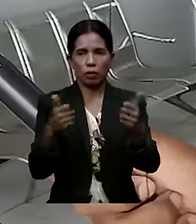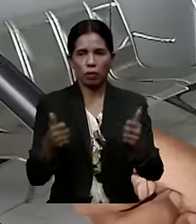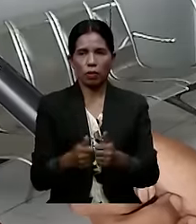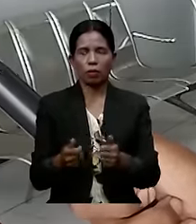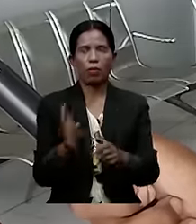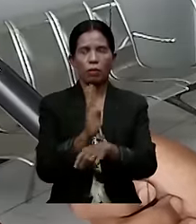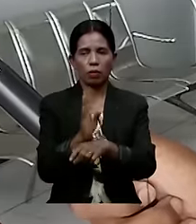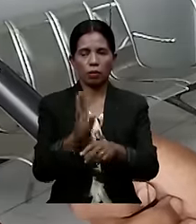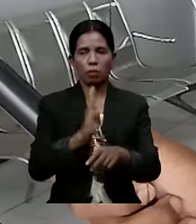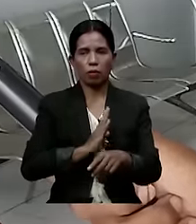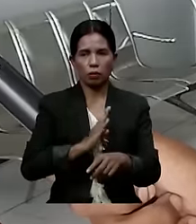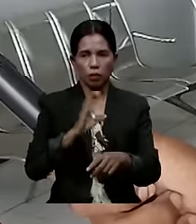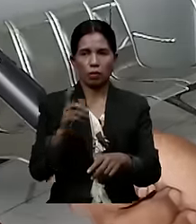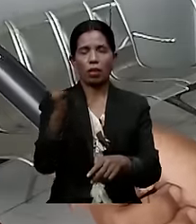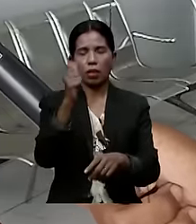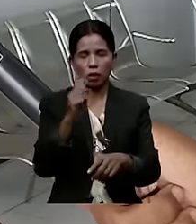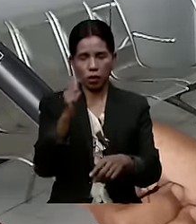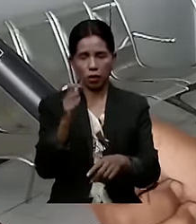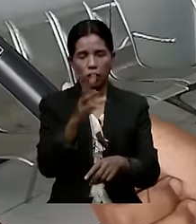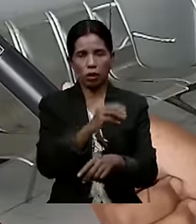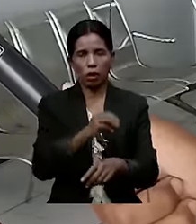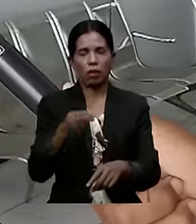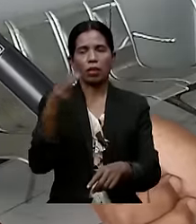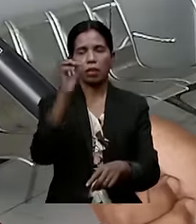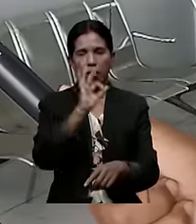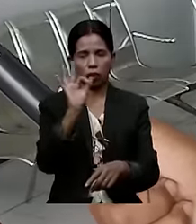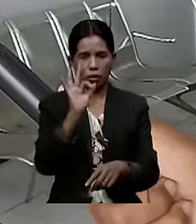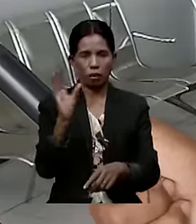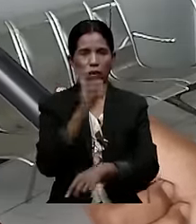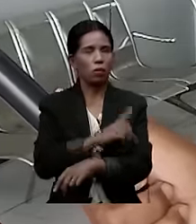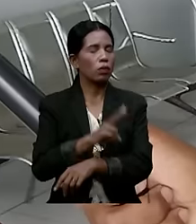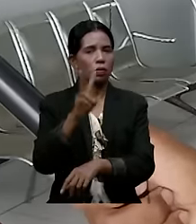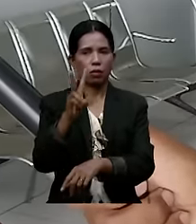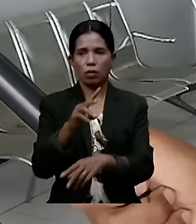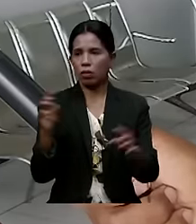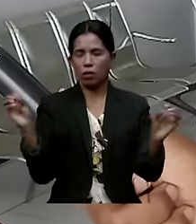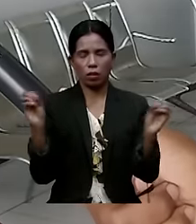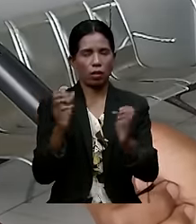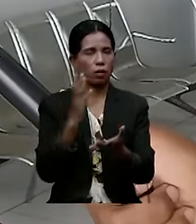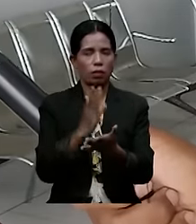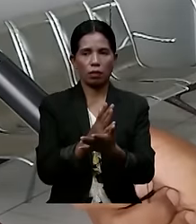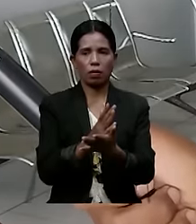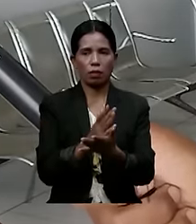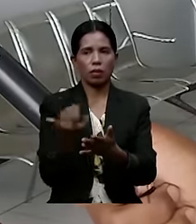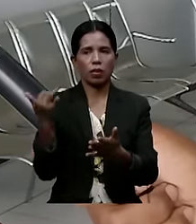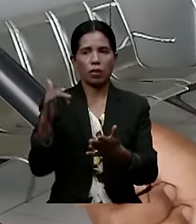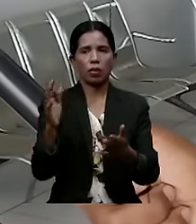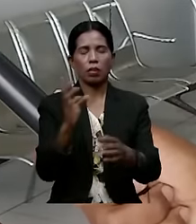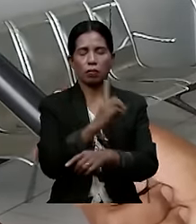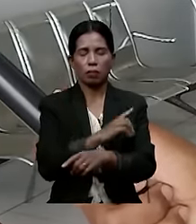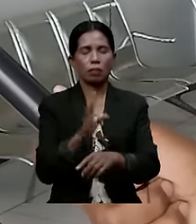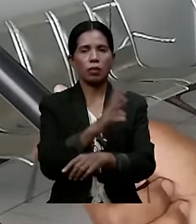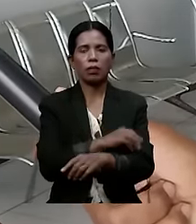bako mai bazar bako ne ya terso ou Sestane, lorong rone de lain lain impak tida bahaya sira bazar lo lorong